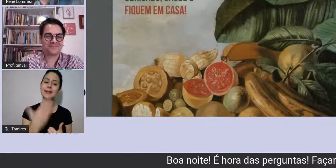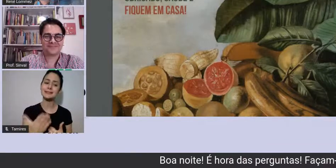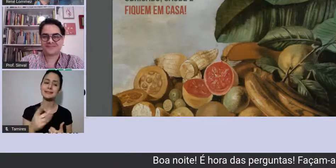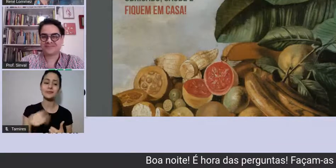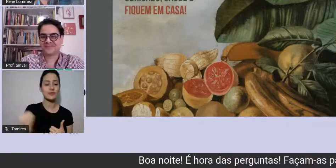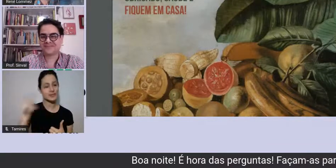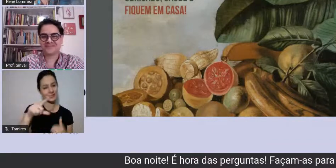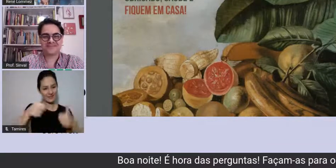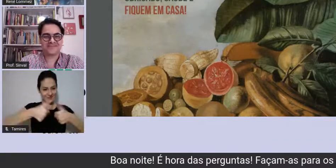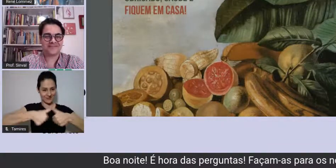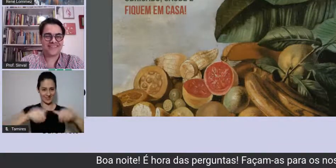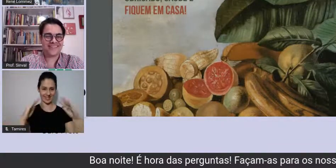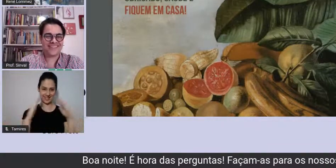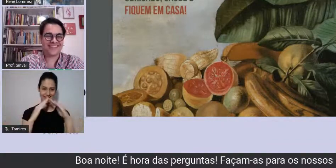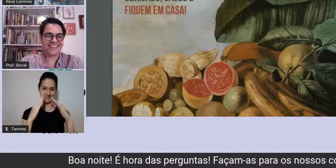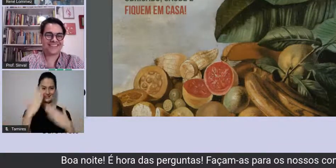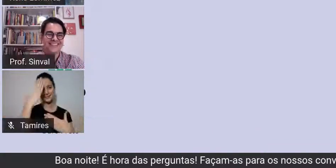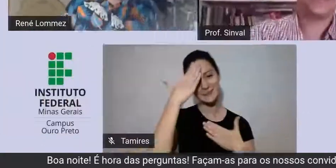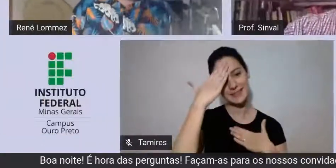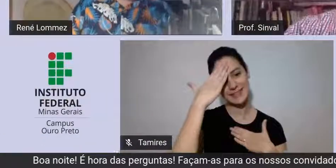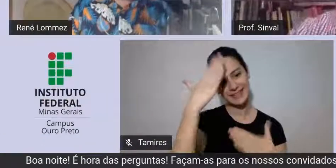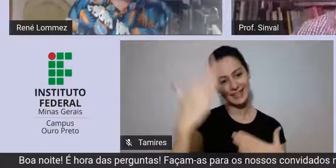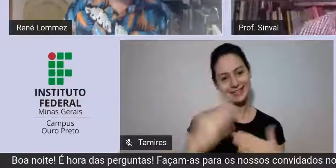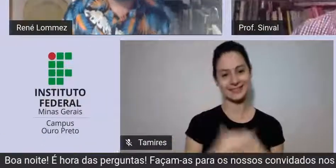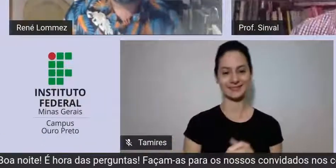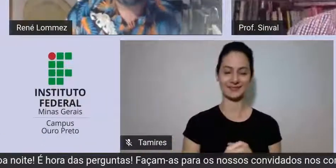fiquem em casa. Obrigado.